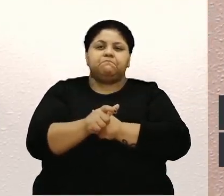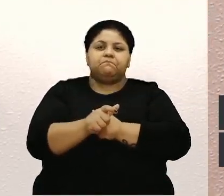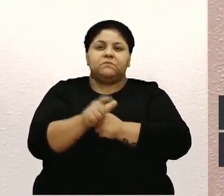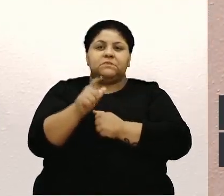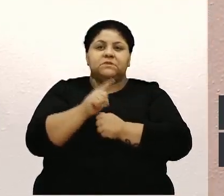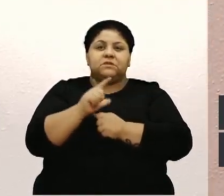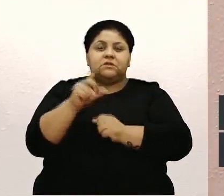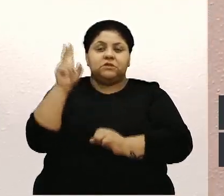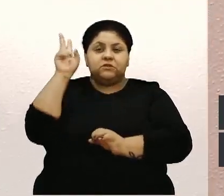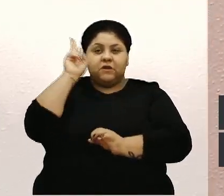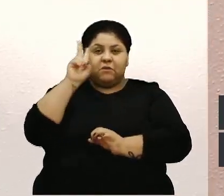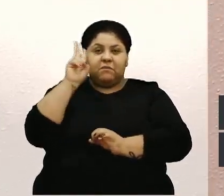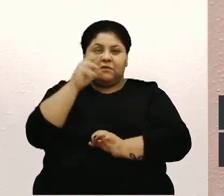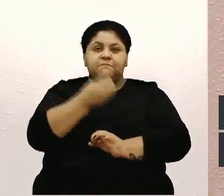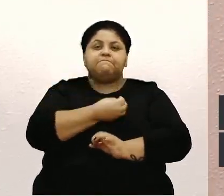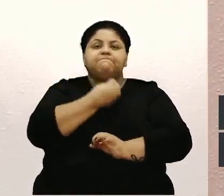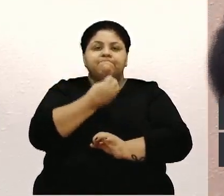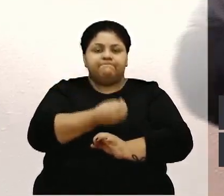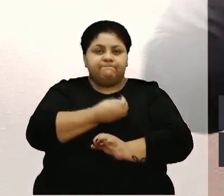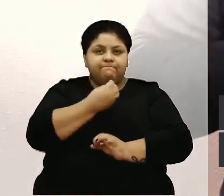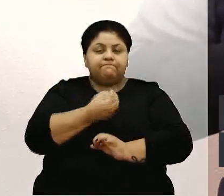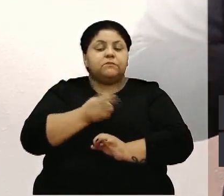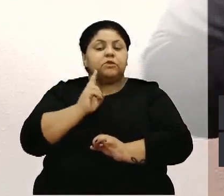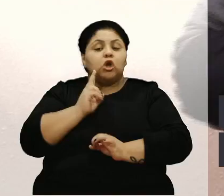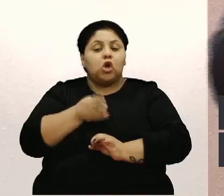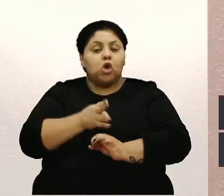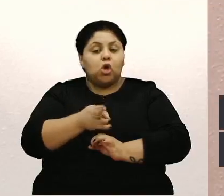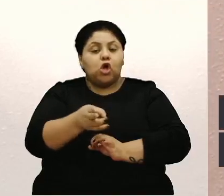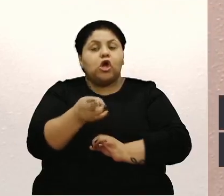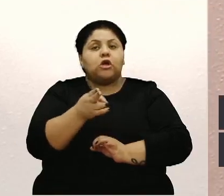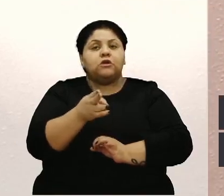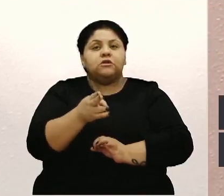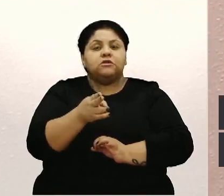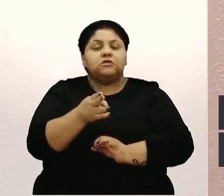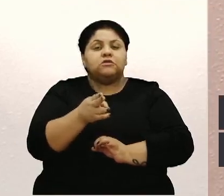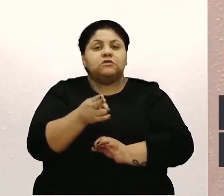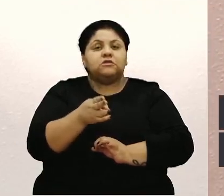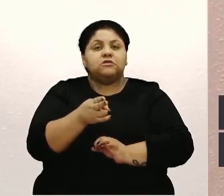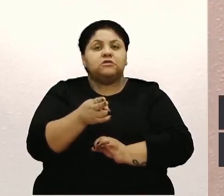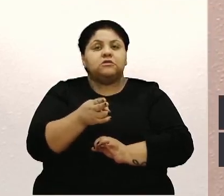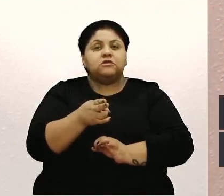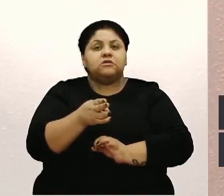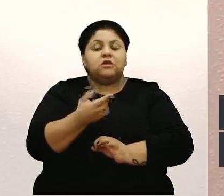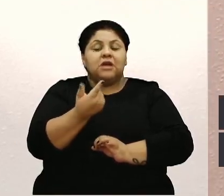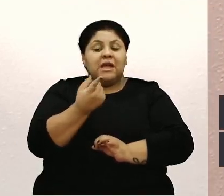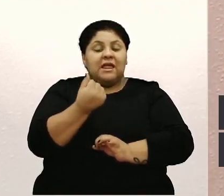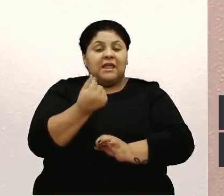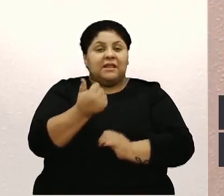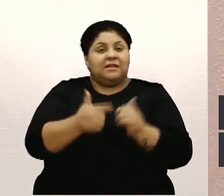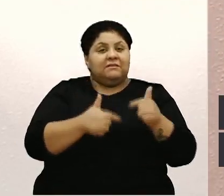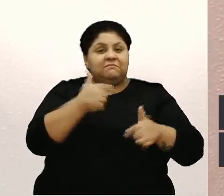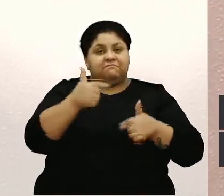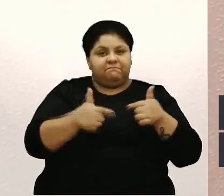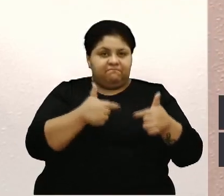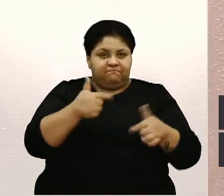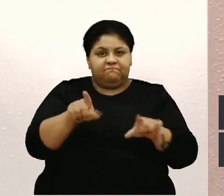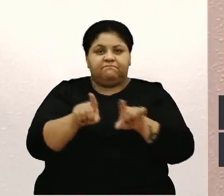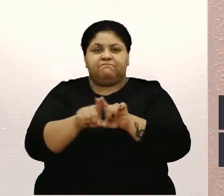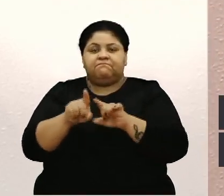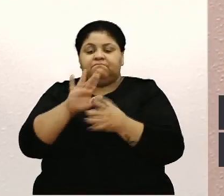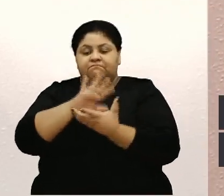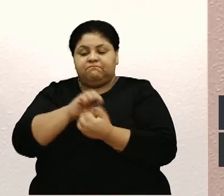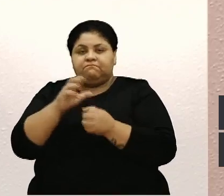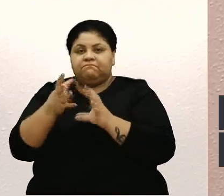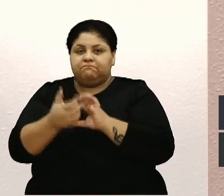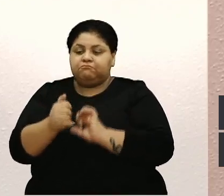tiveram uma história de vida e estão tendo uma história de vida na questão da renda, trabalho e emprego, e além do nosso artesanato ser